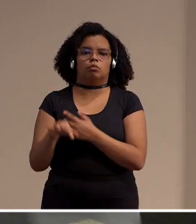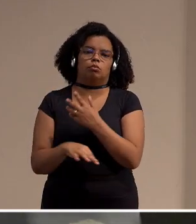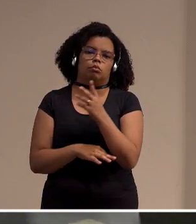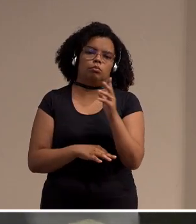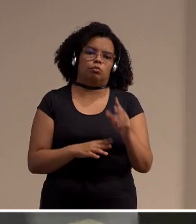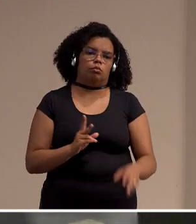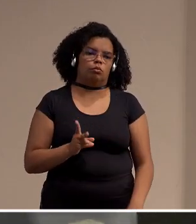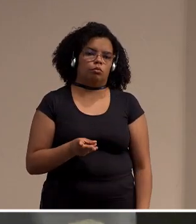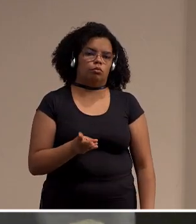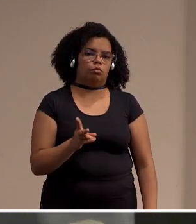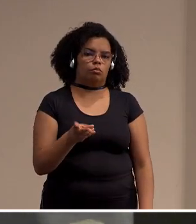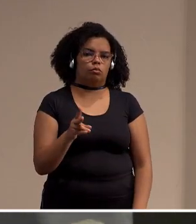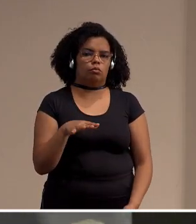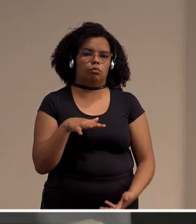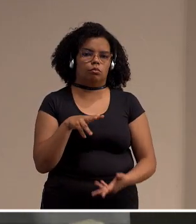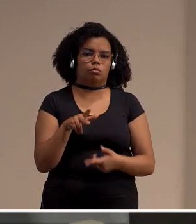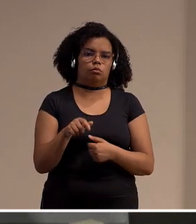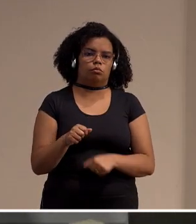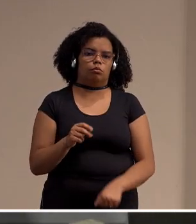espécies.